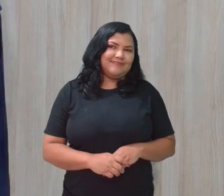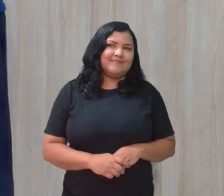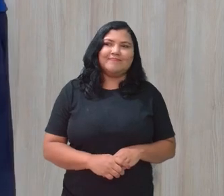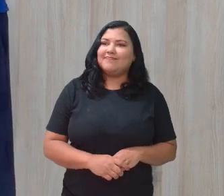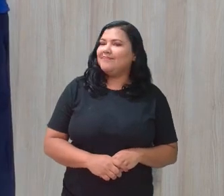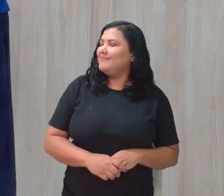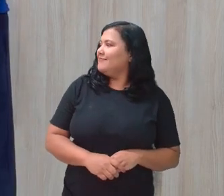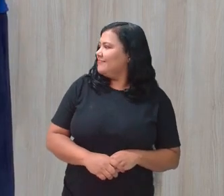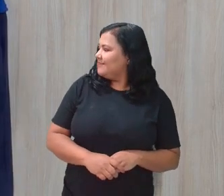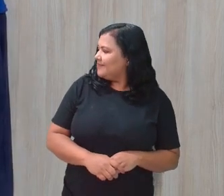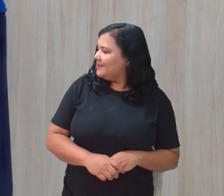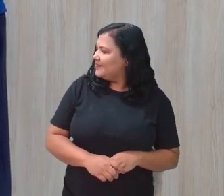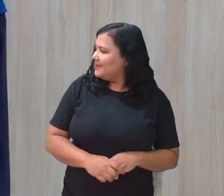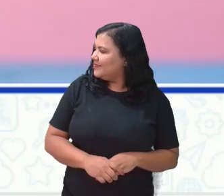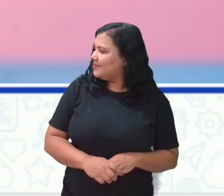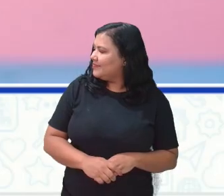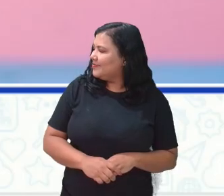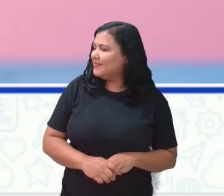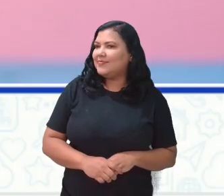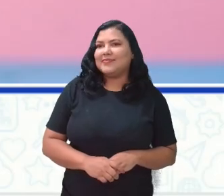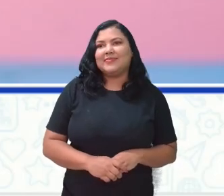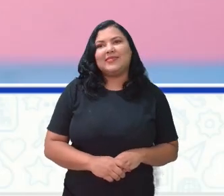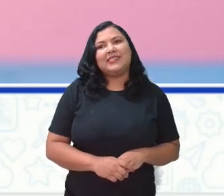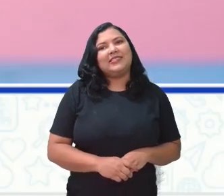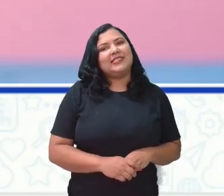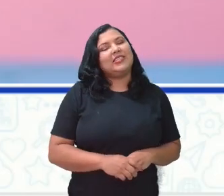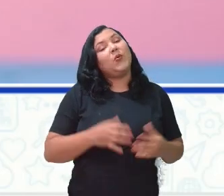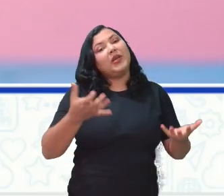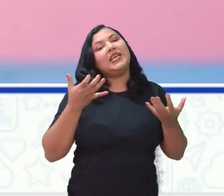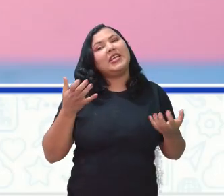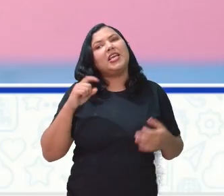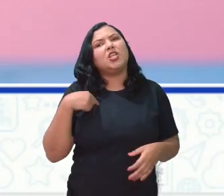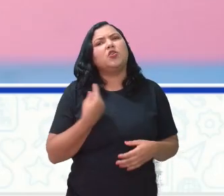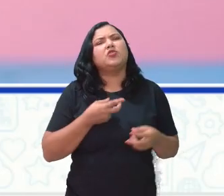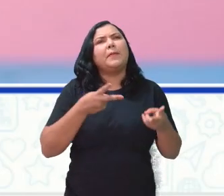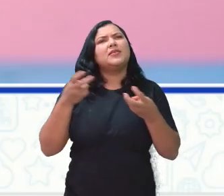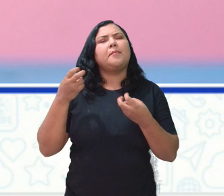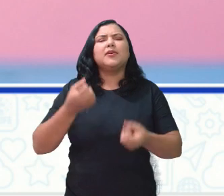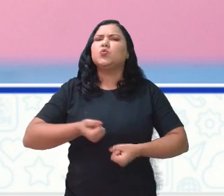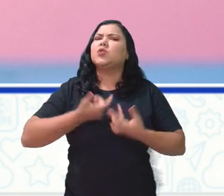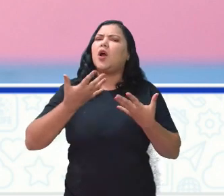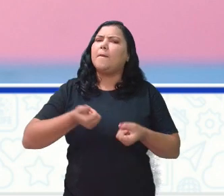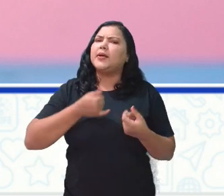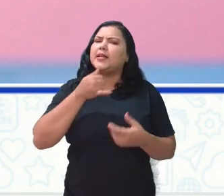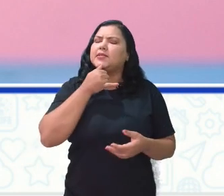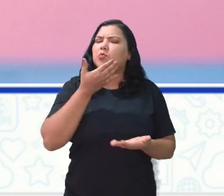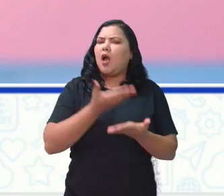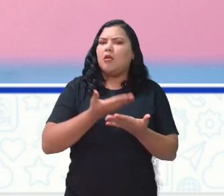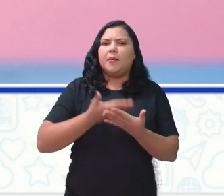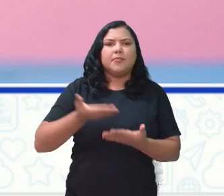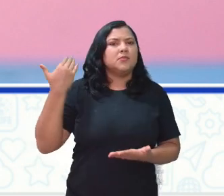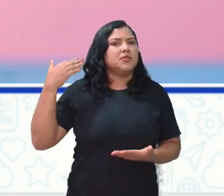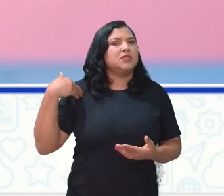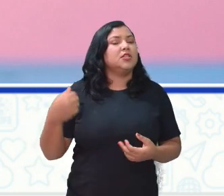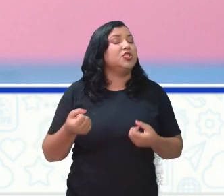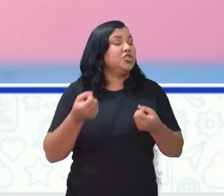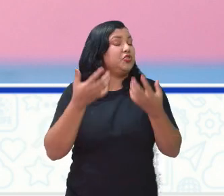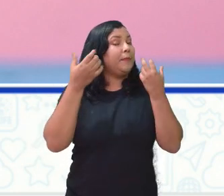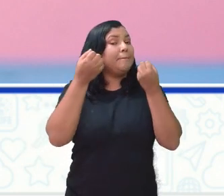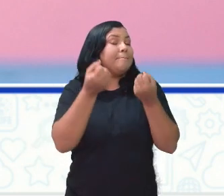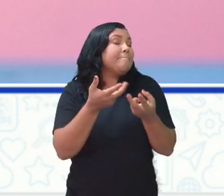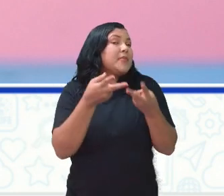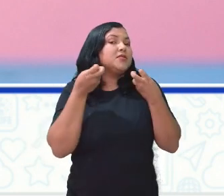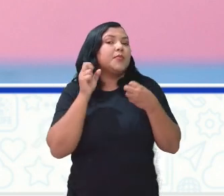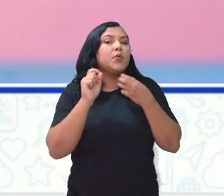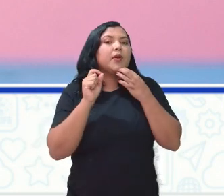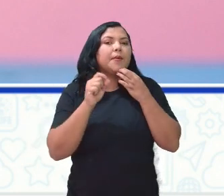aqui? Eu queria que a gente observasse os argumentos, né? Que aí, se vocês lembrarem, aula passada a gente viu o quê? Que o argumento